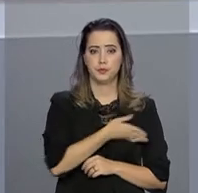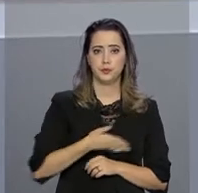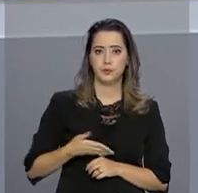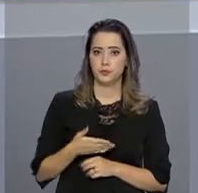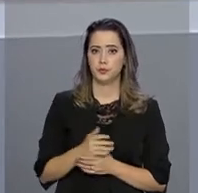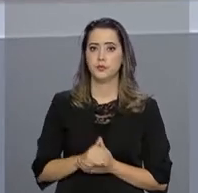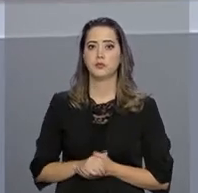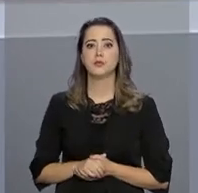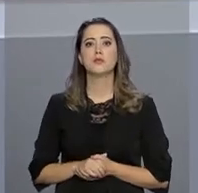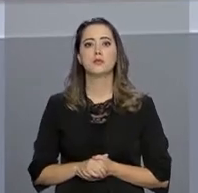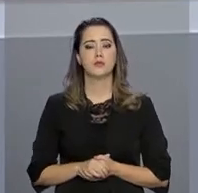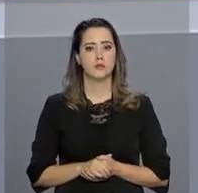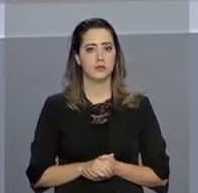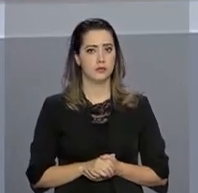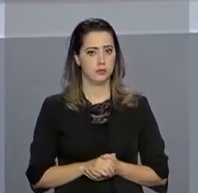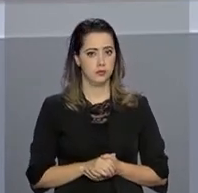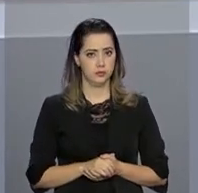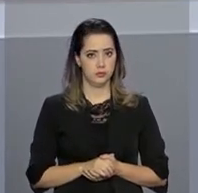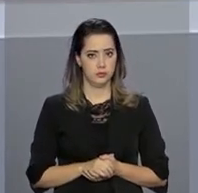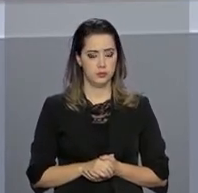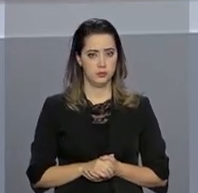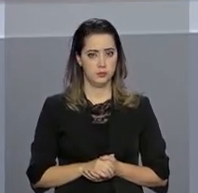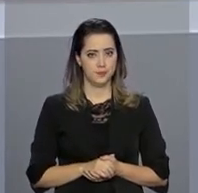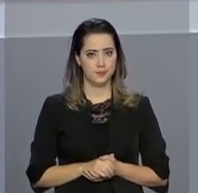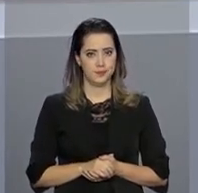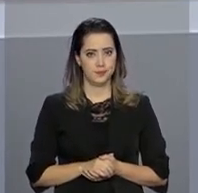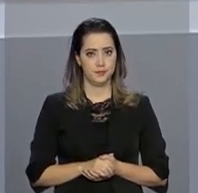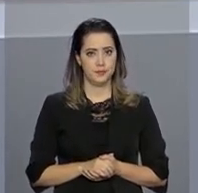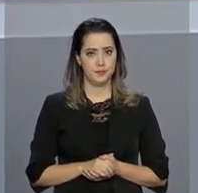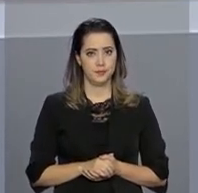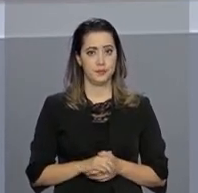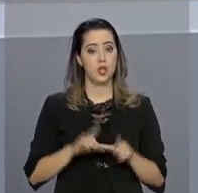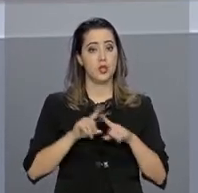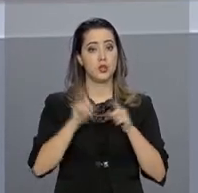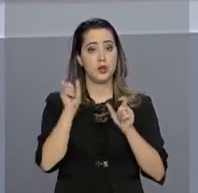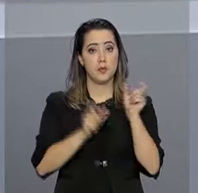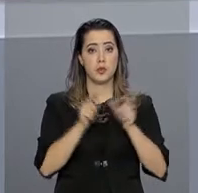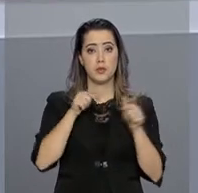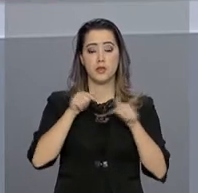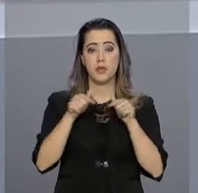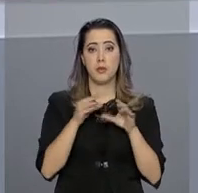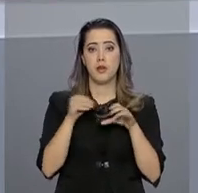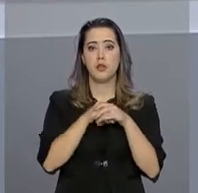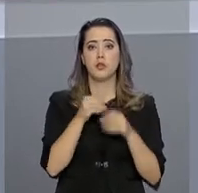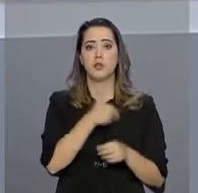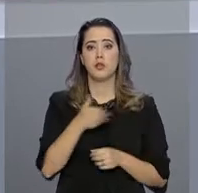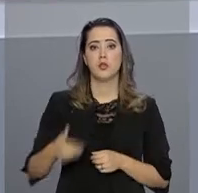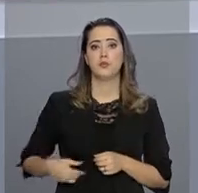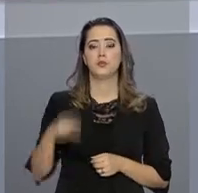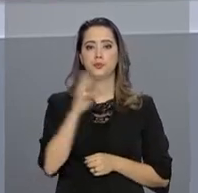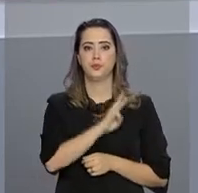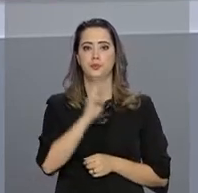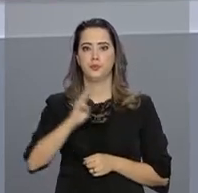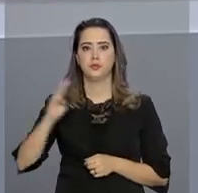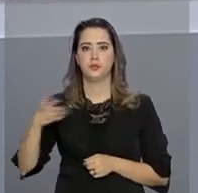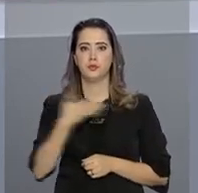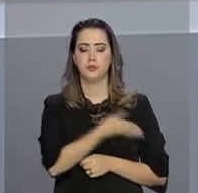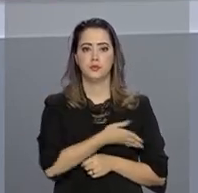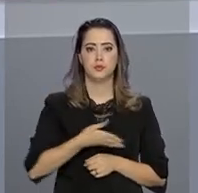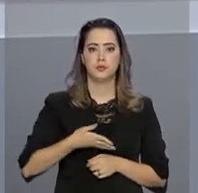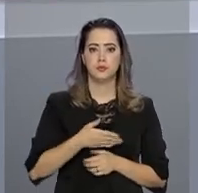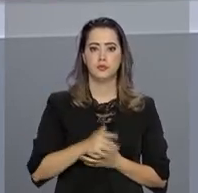caixa.gov.br barra cotas pis já o empregado do setor público deve acessar o portal